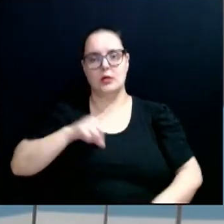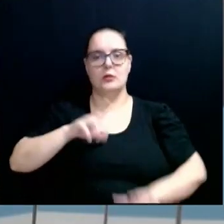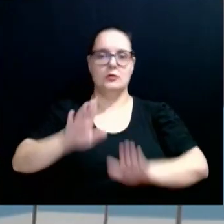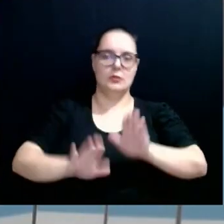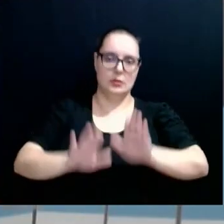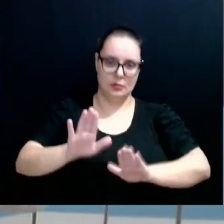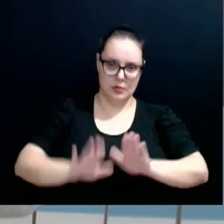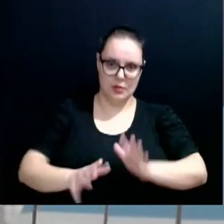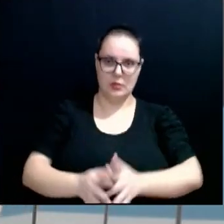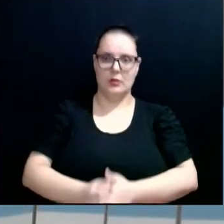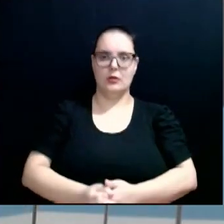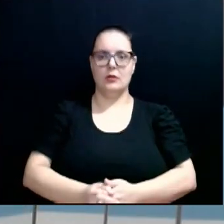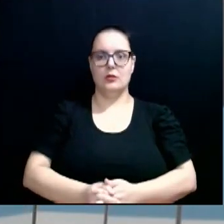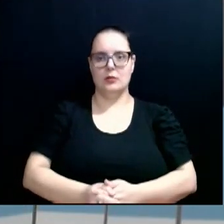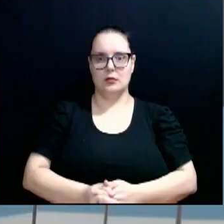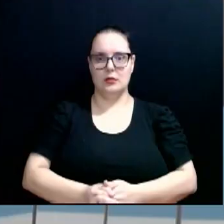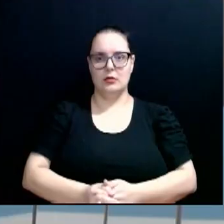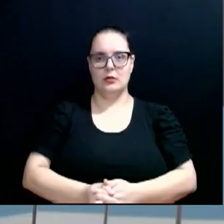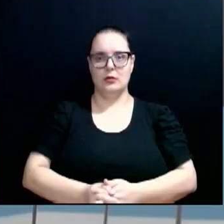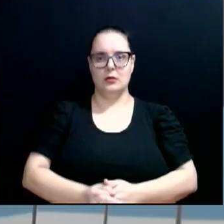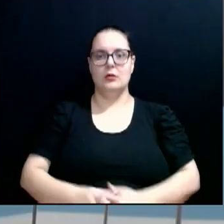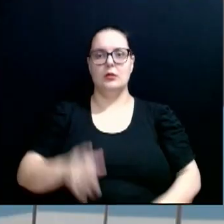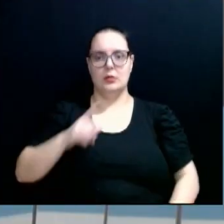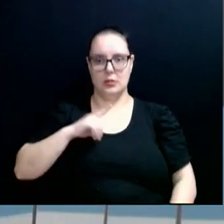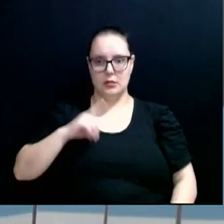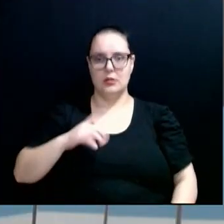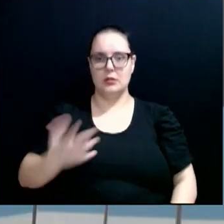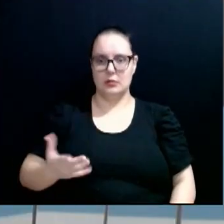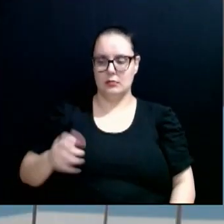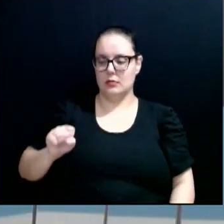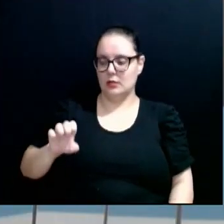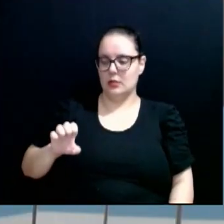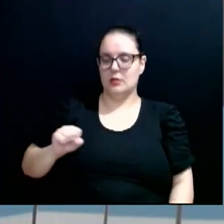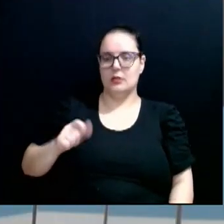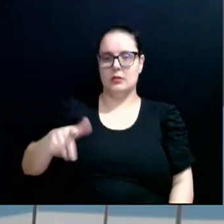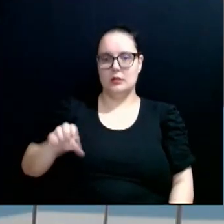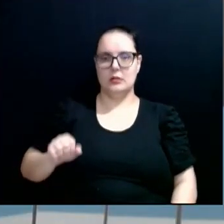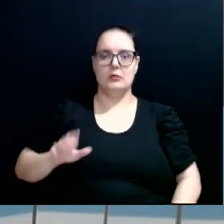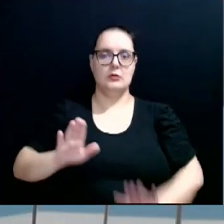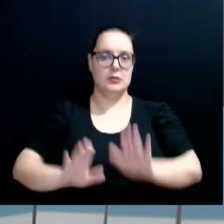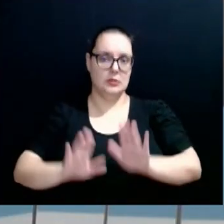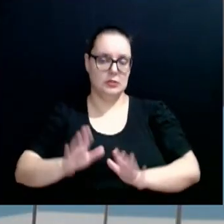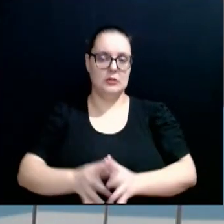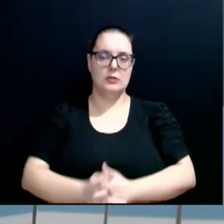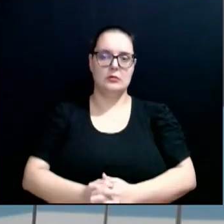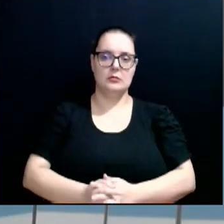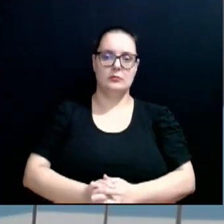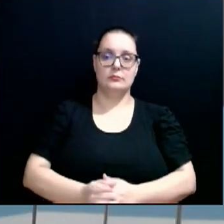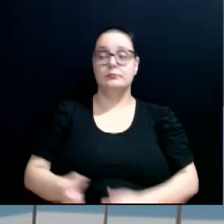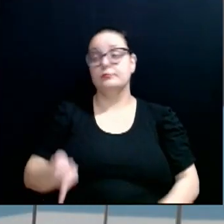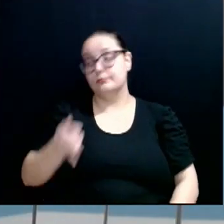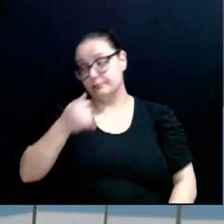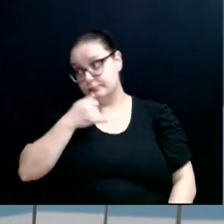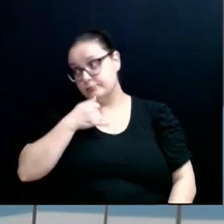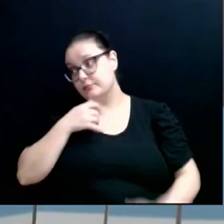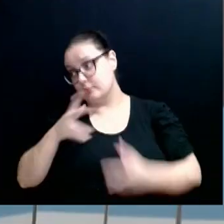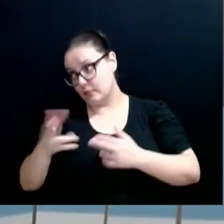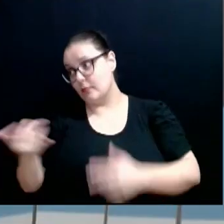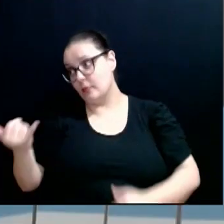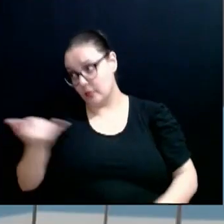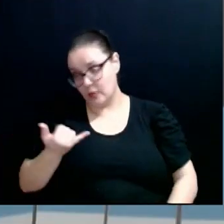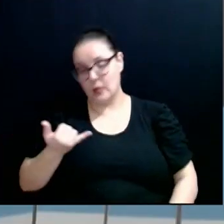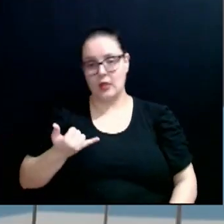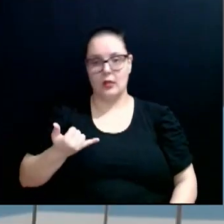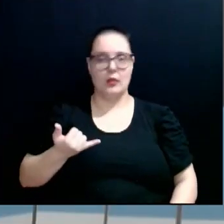houve lá a sessão, né, da licitação e infelizmente, como você já disse, ela foi deserta,